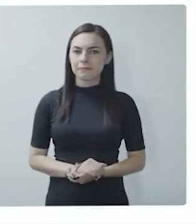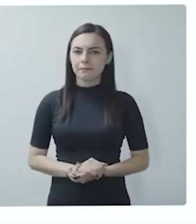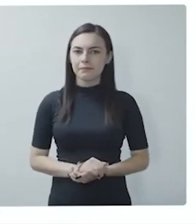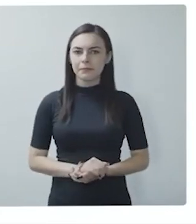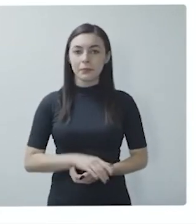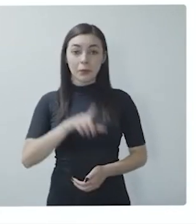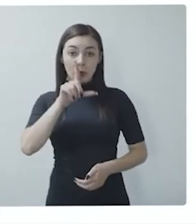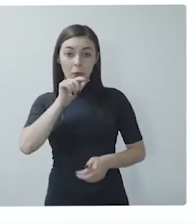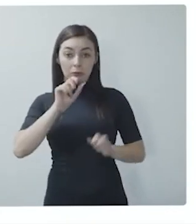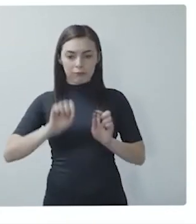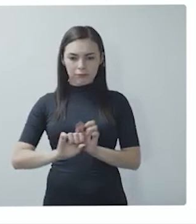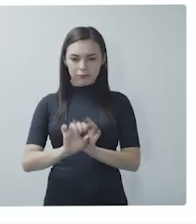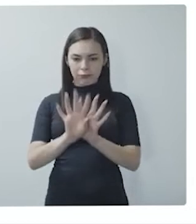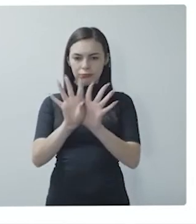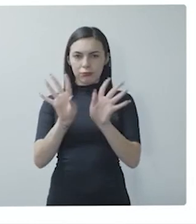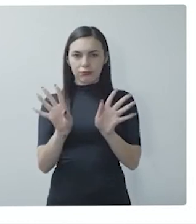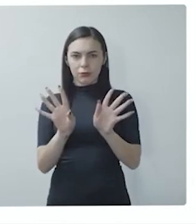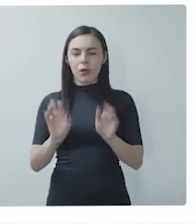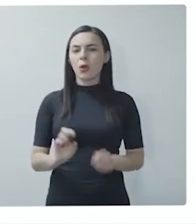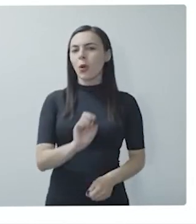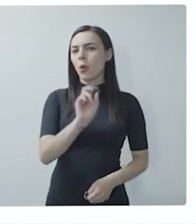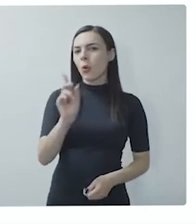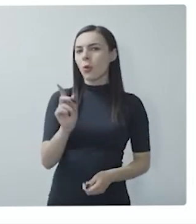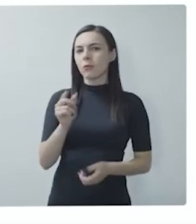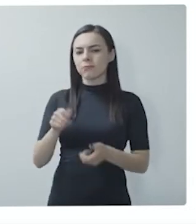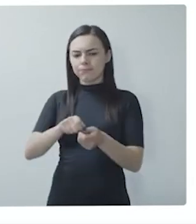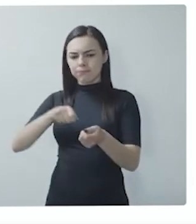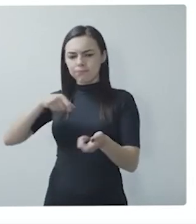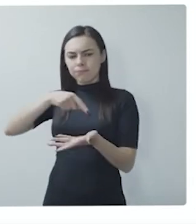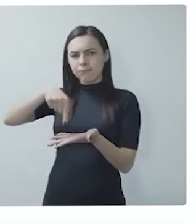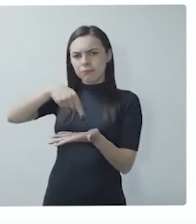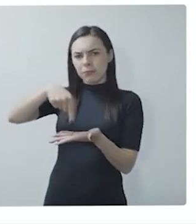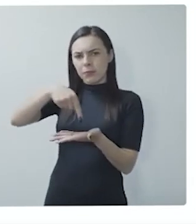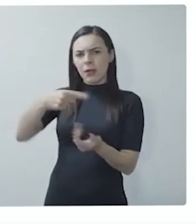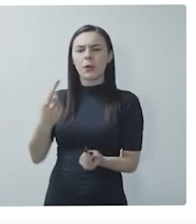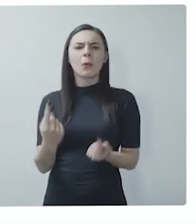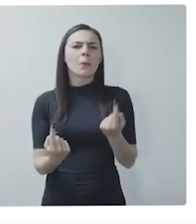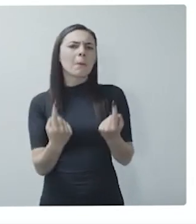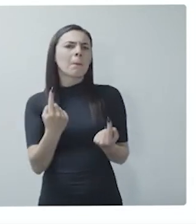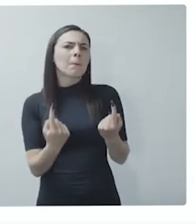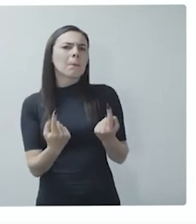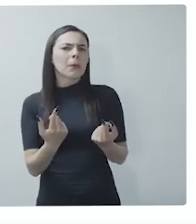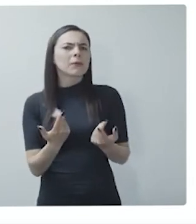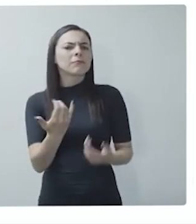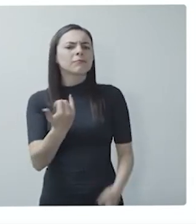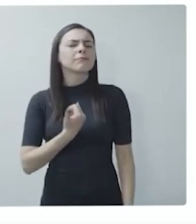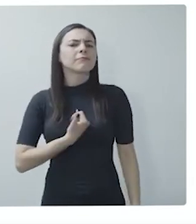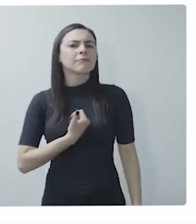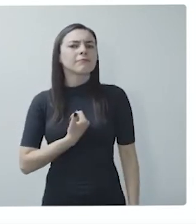O pavão ou o peão? Quem é? Me digam aí em casa.